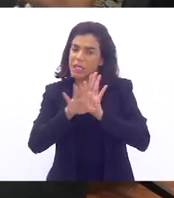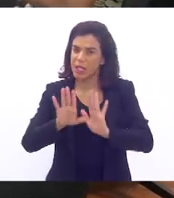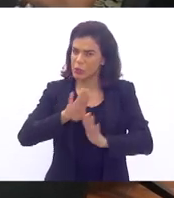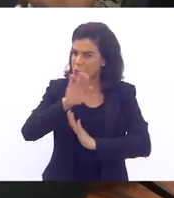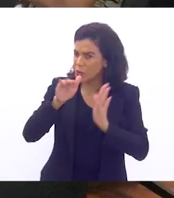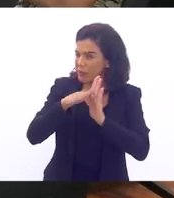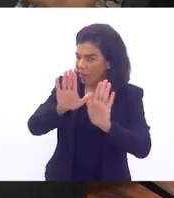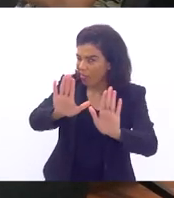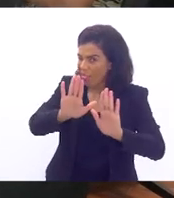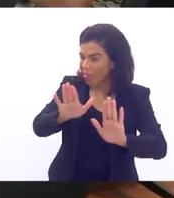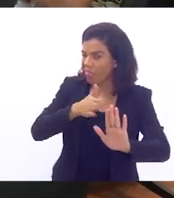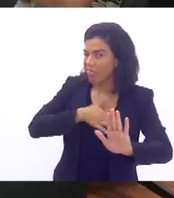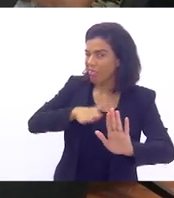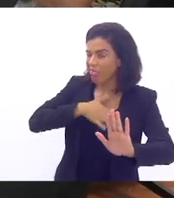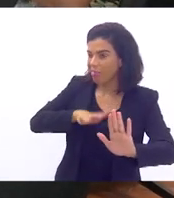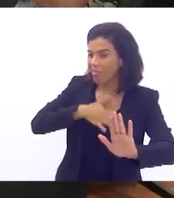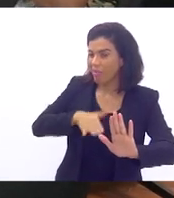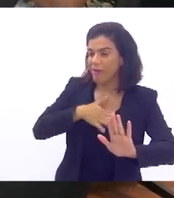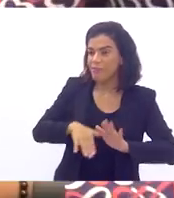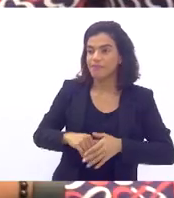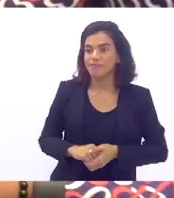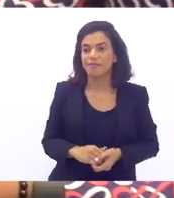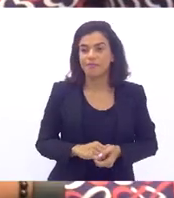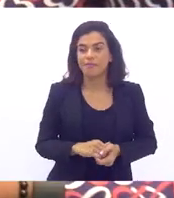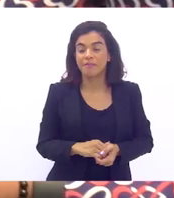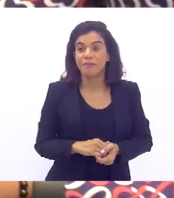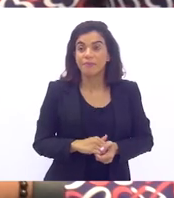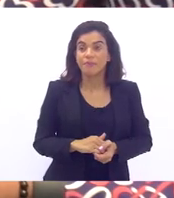tudo deixa com a gente isso aí a gente pergunta